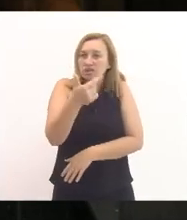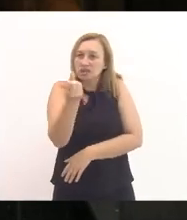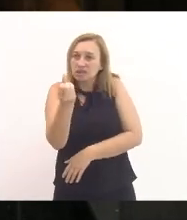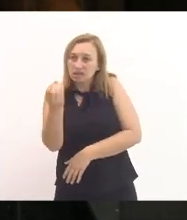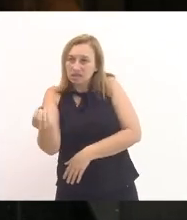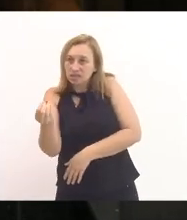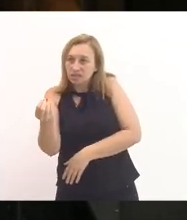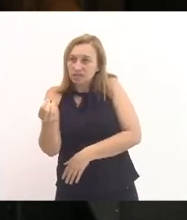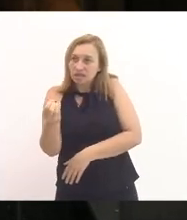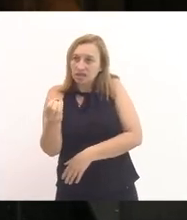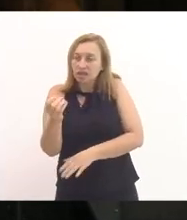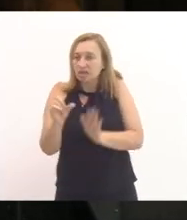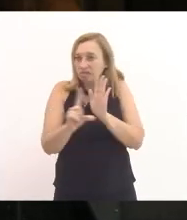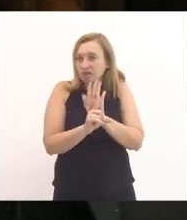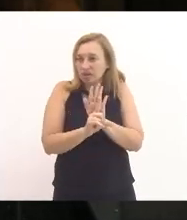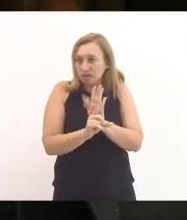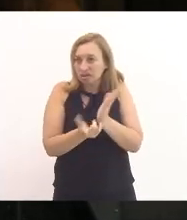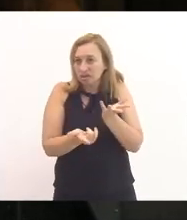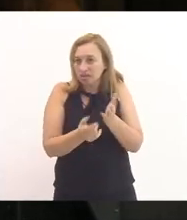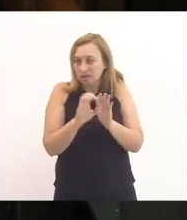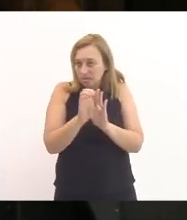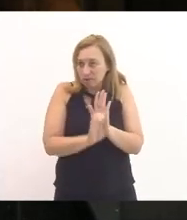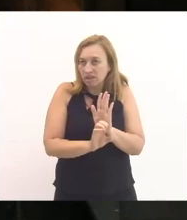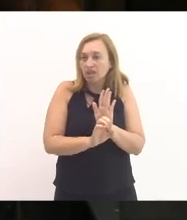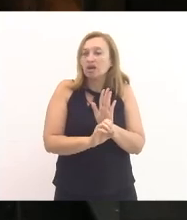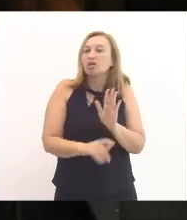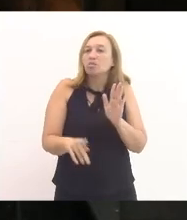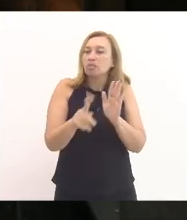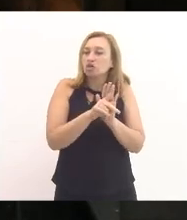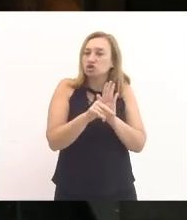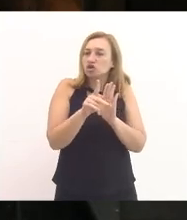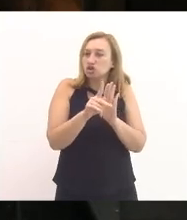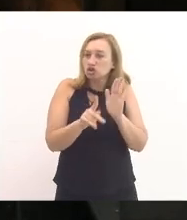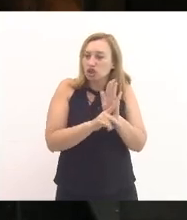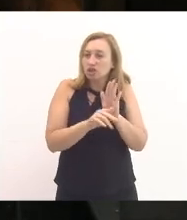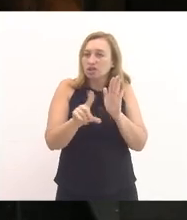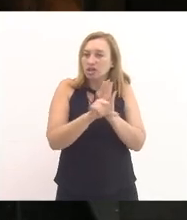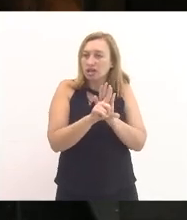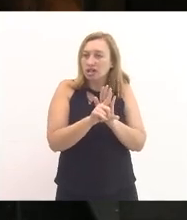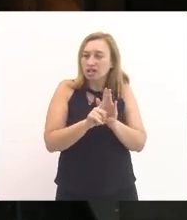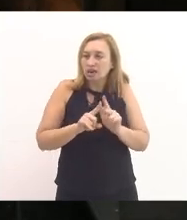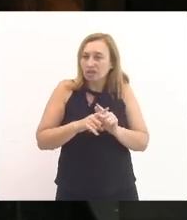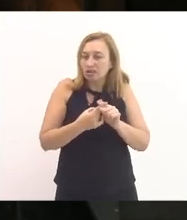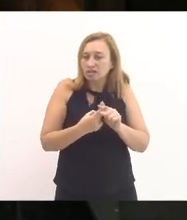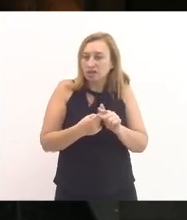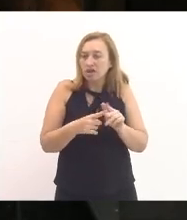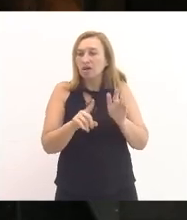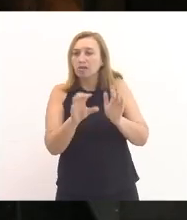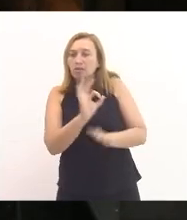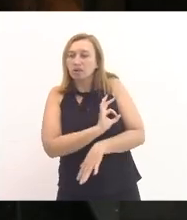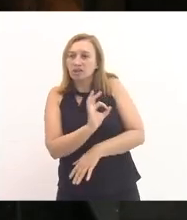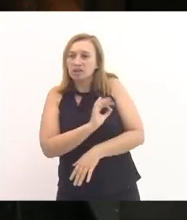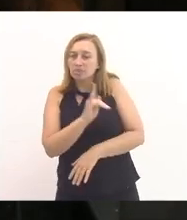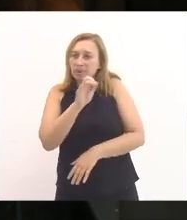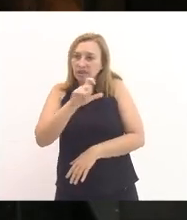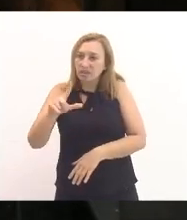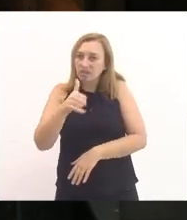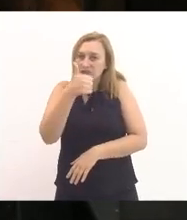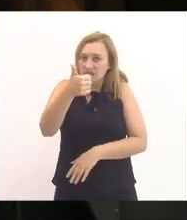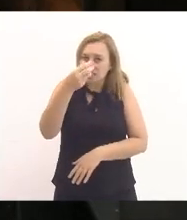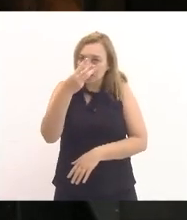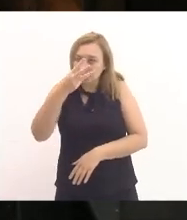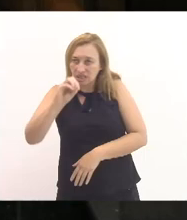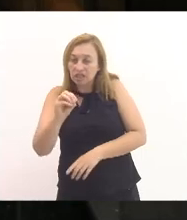MM na lei no projeto de lei que da polícia que regulamenta polícia penal foram 130 emendas